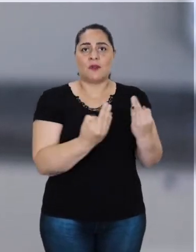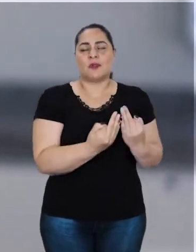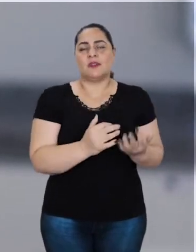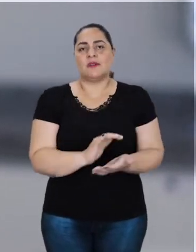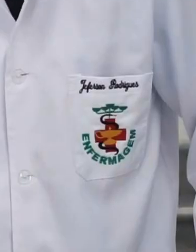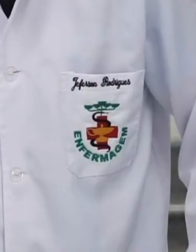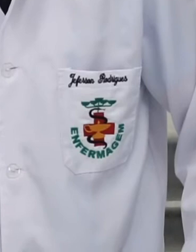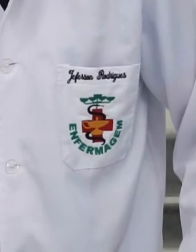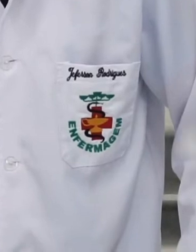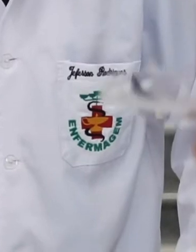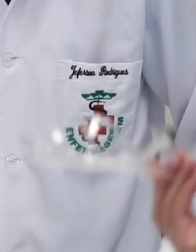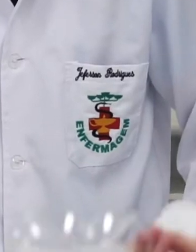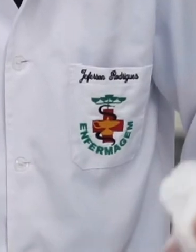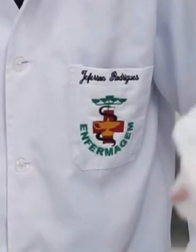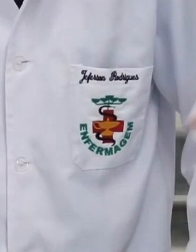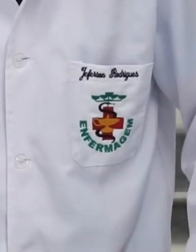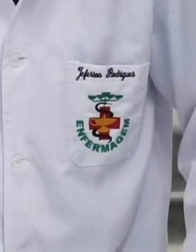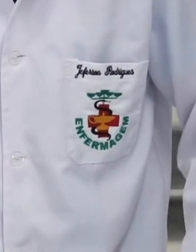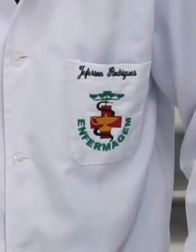dentro de um hospital.